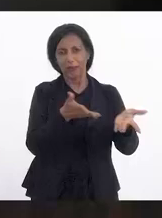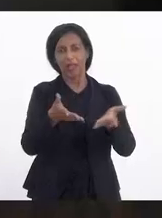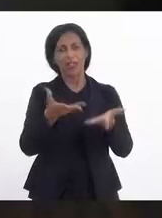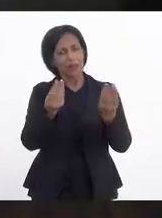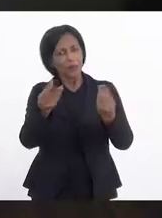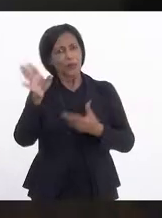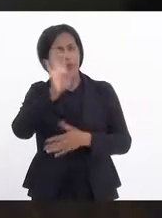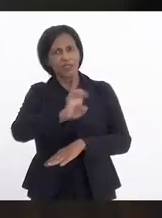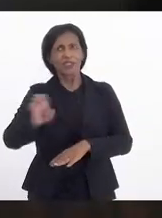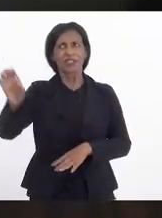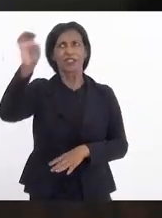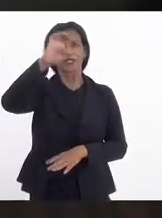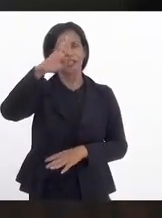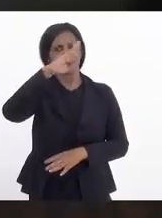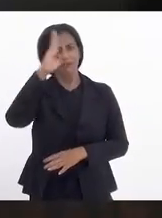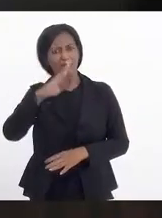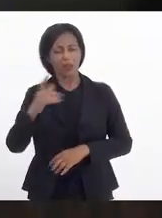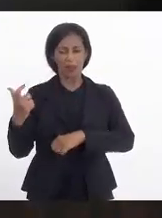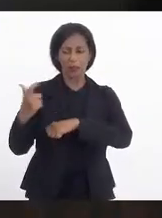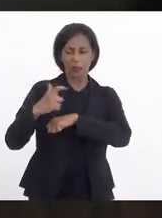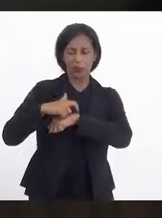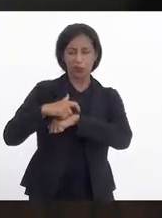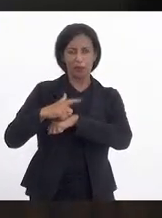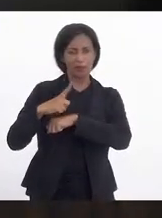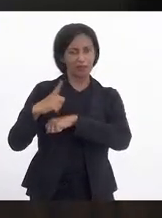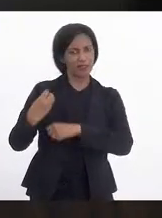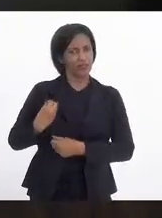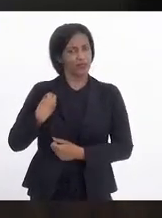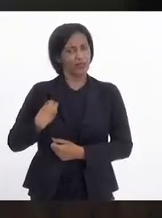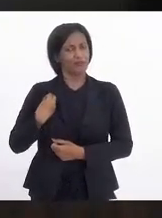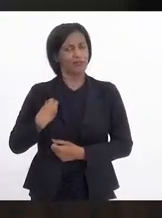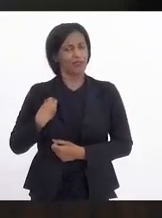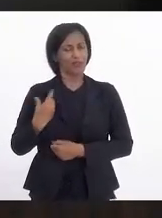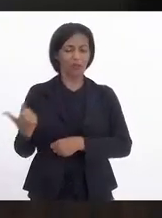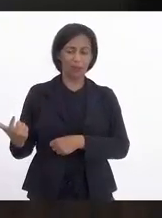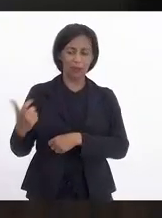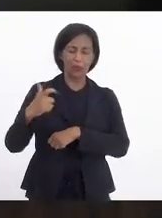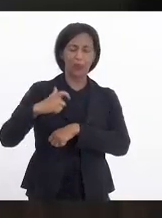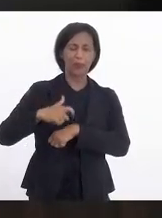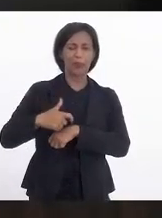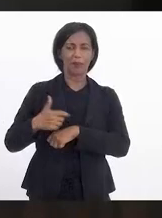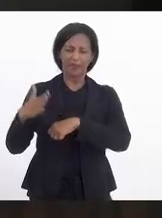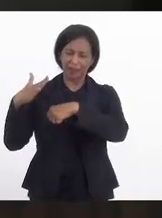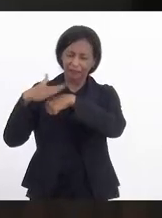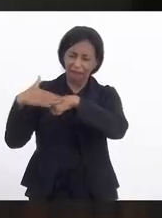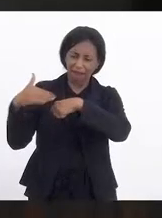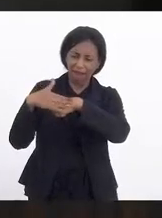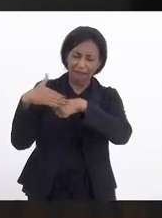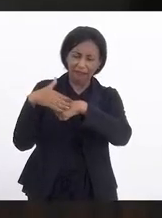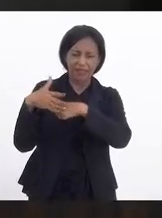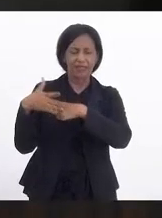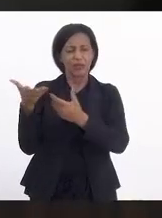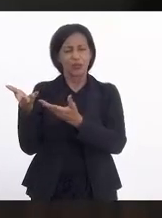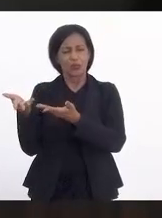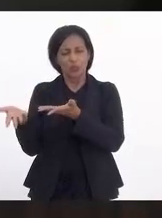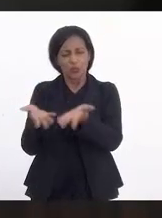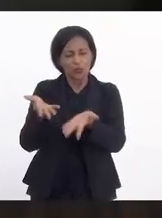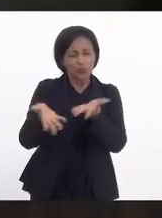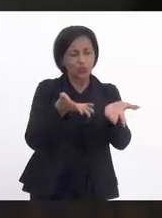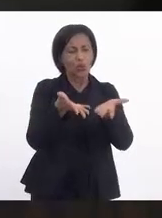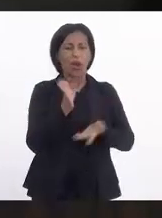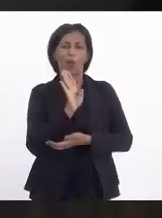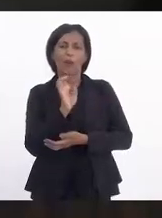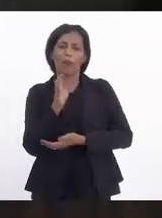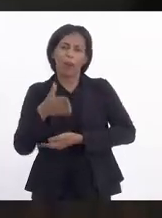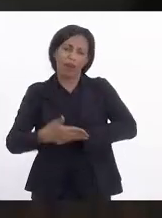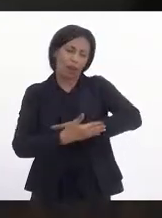vários estados do Brasil e o momento que a gente vive um momento de dar carinho dá consolo e os